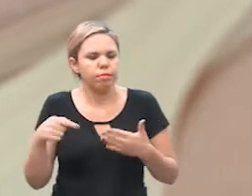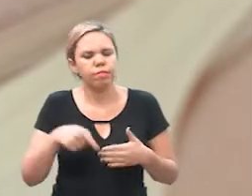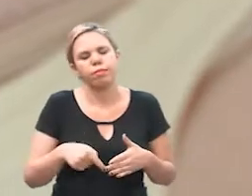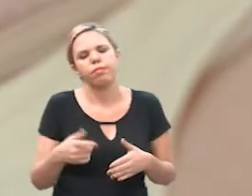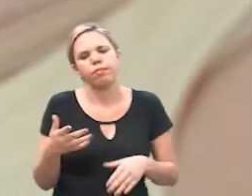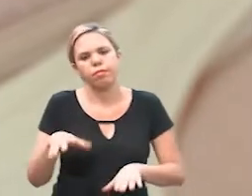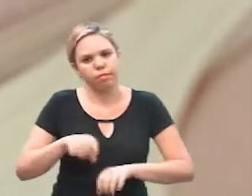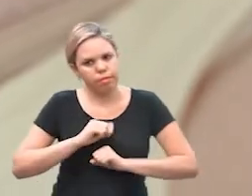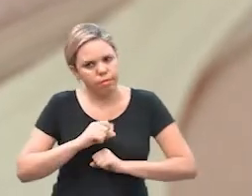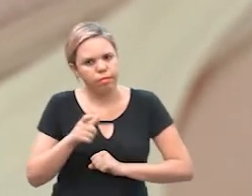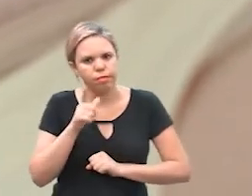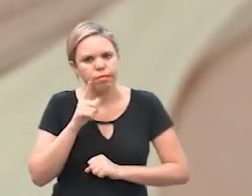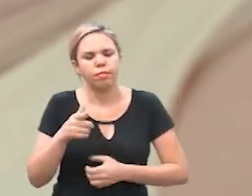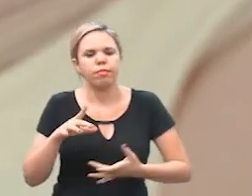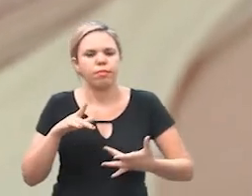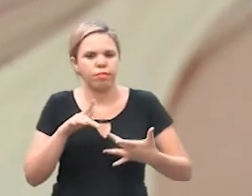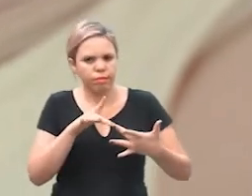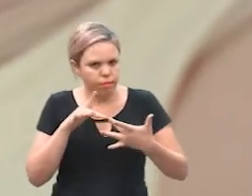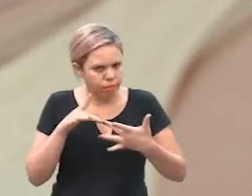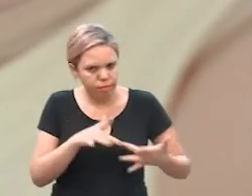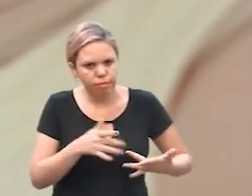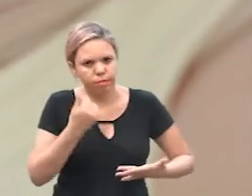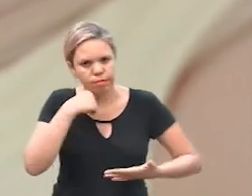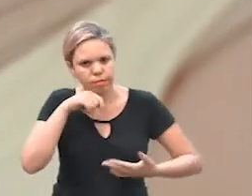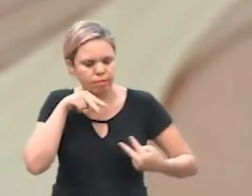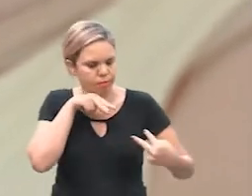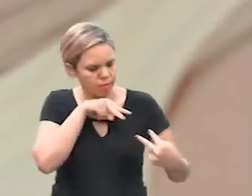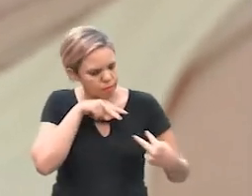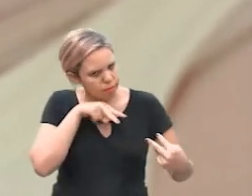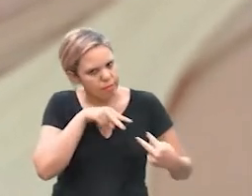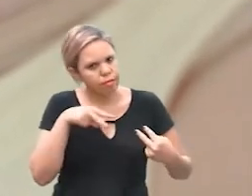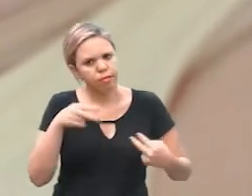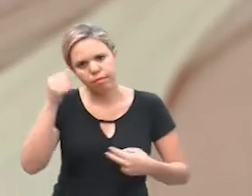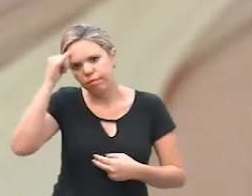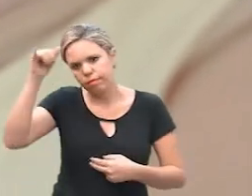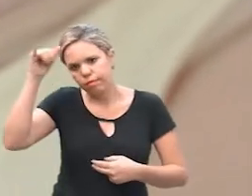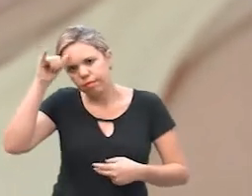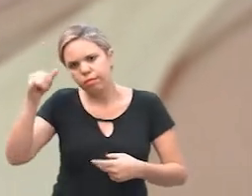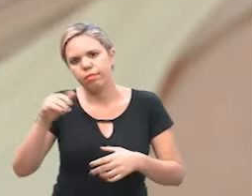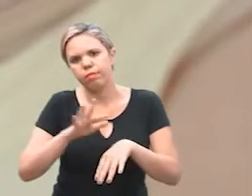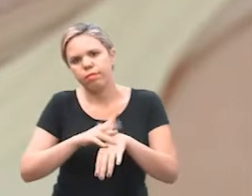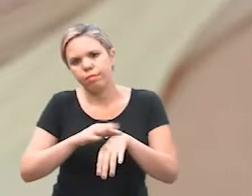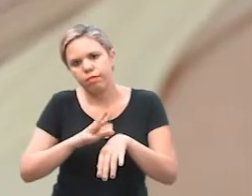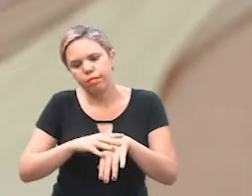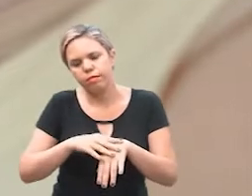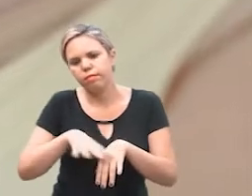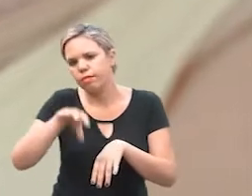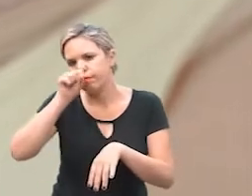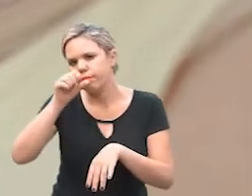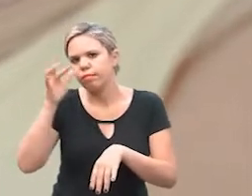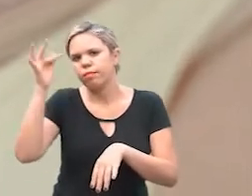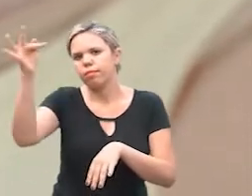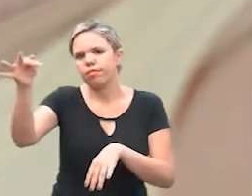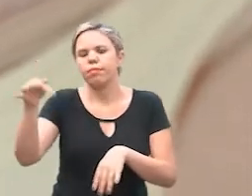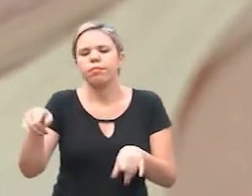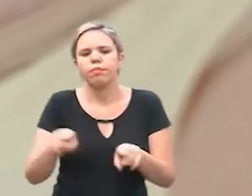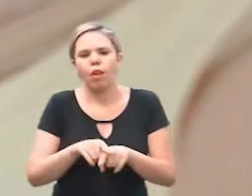esse vínculo, né? A mãe com o bebê, previne de doenças respiratórias